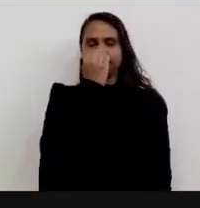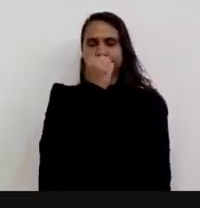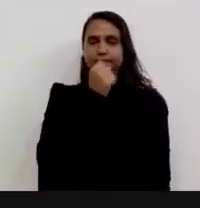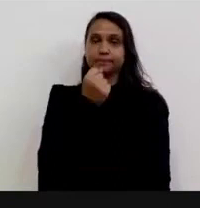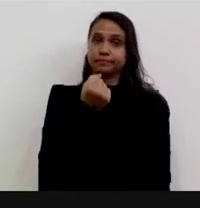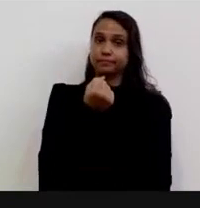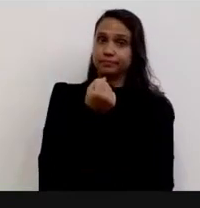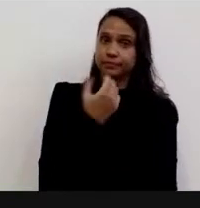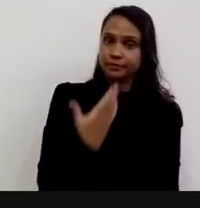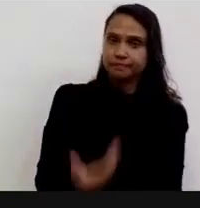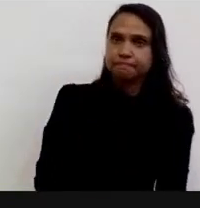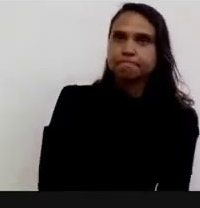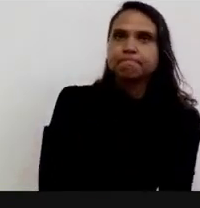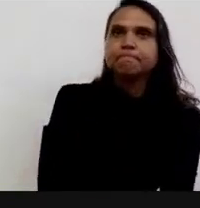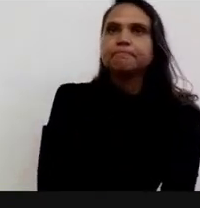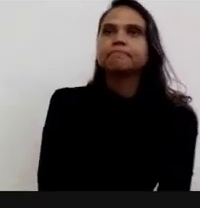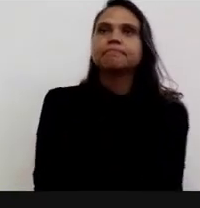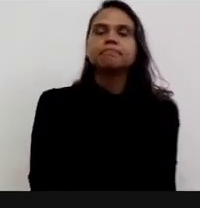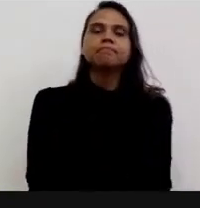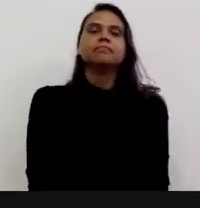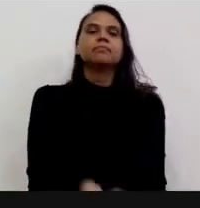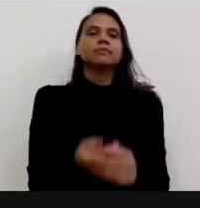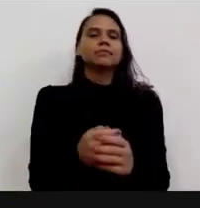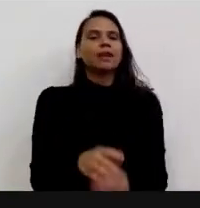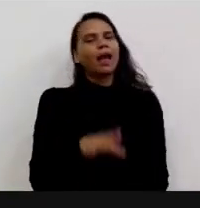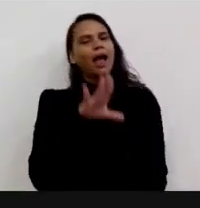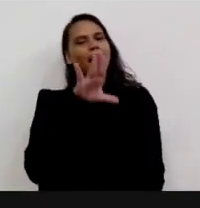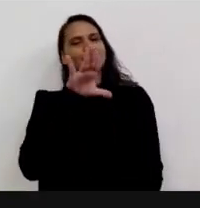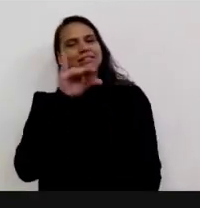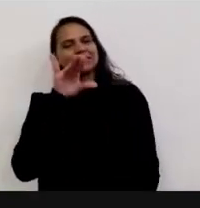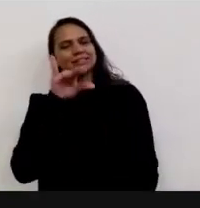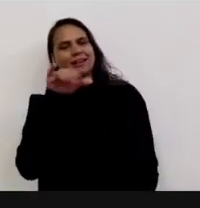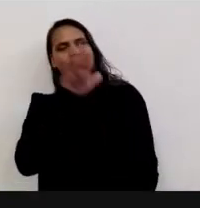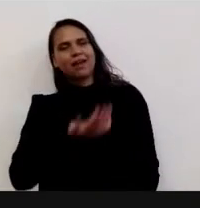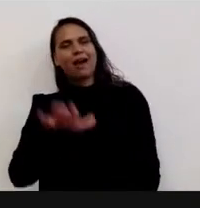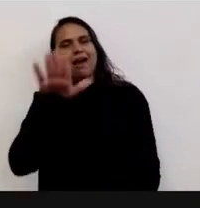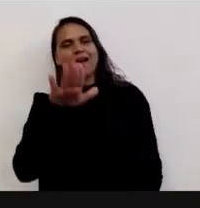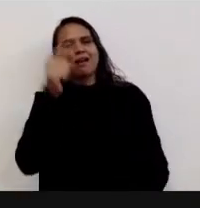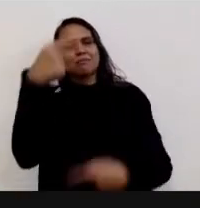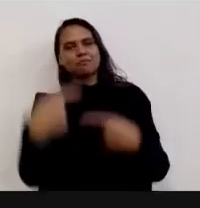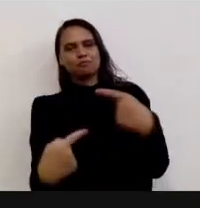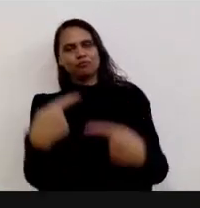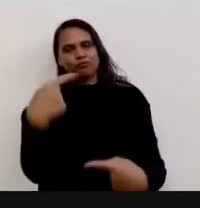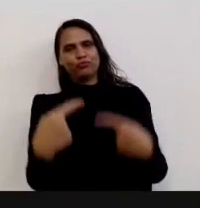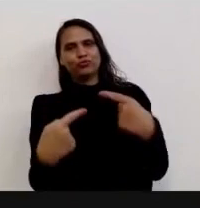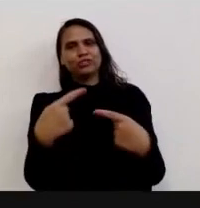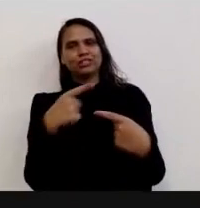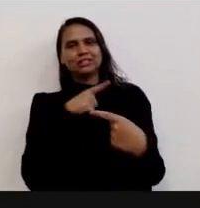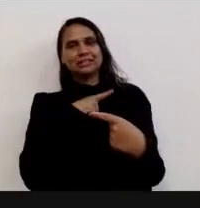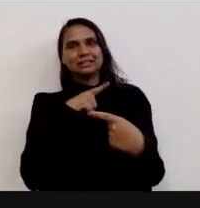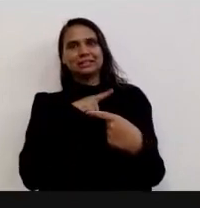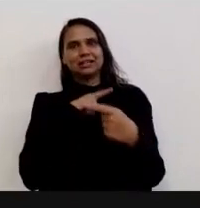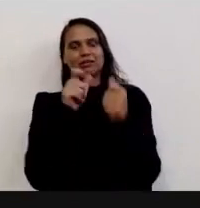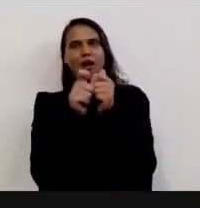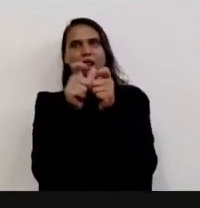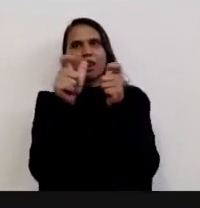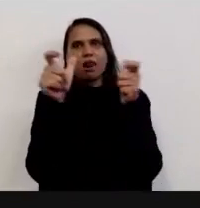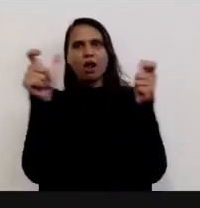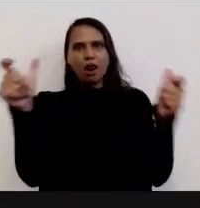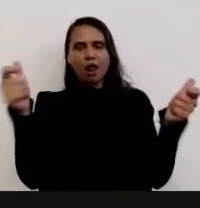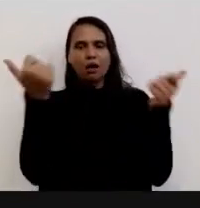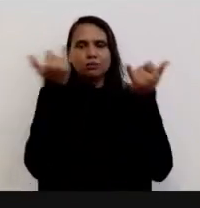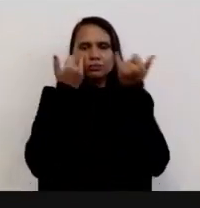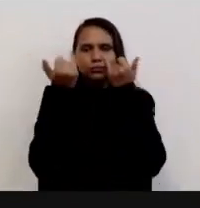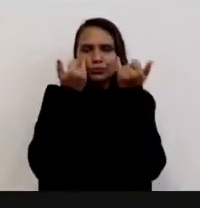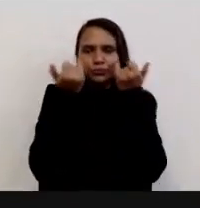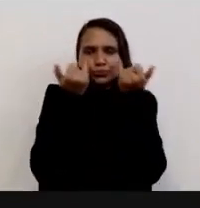A ciência política, né, hoje é considerada também uma ciência de dados, né, porque a gente tem uma quantidade de dados muito grande, né, sobre as